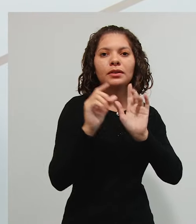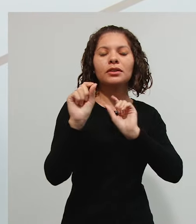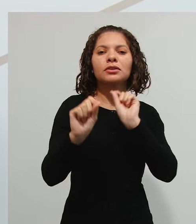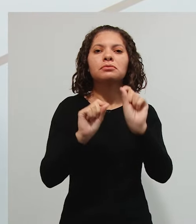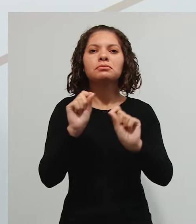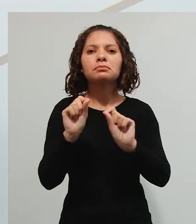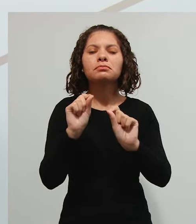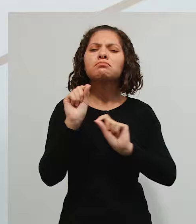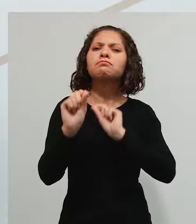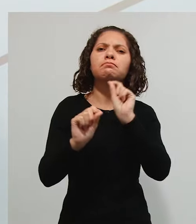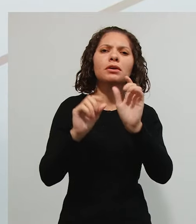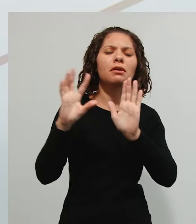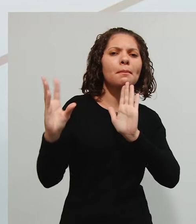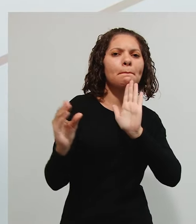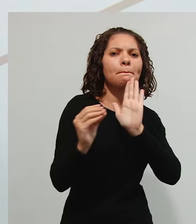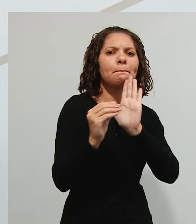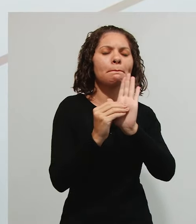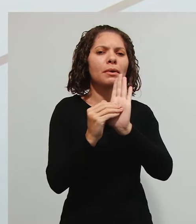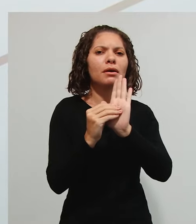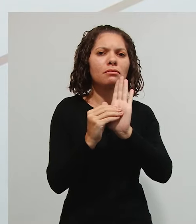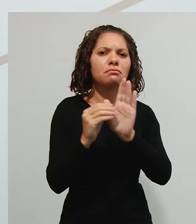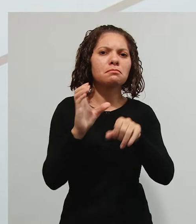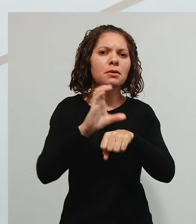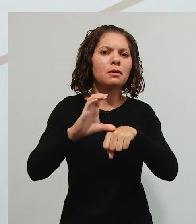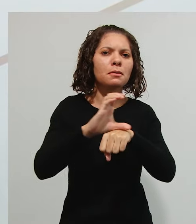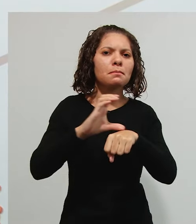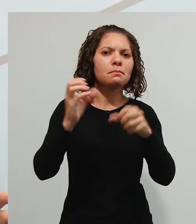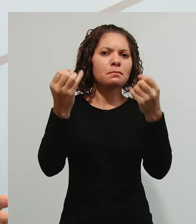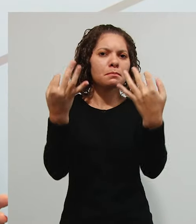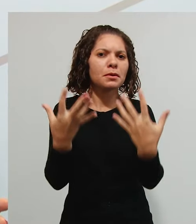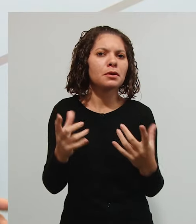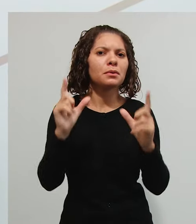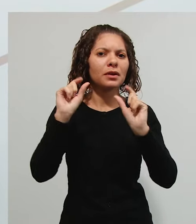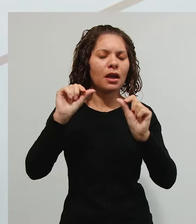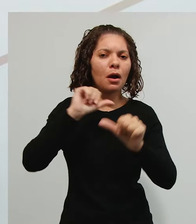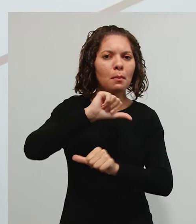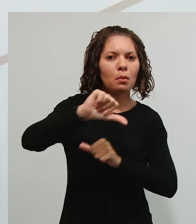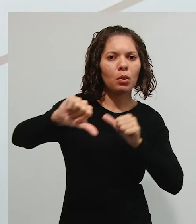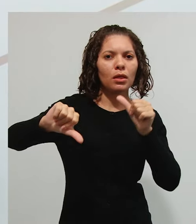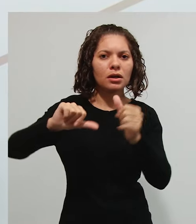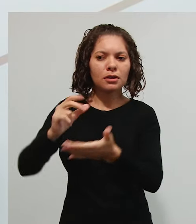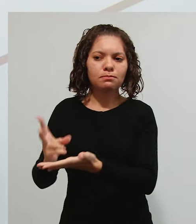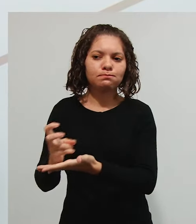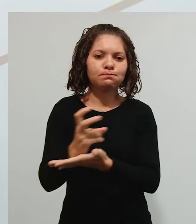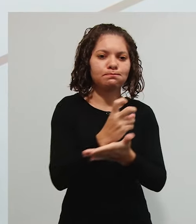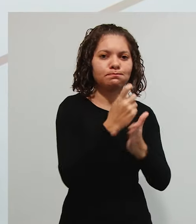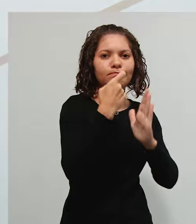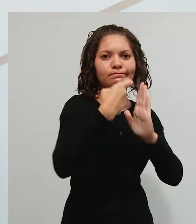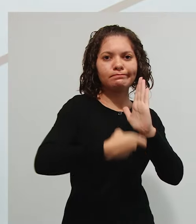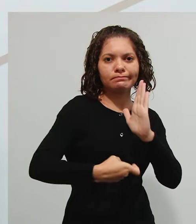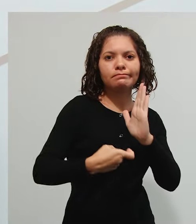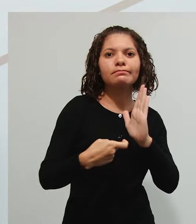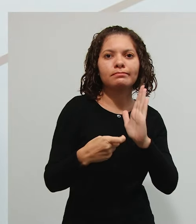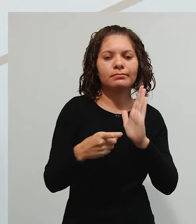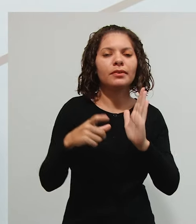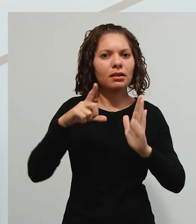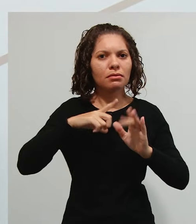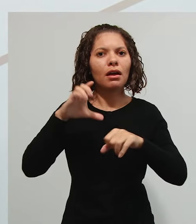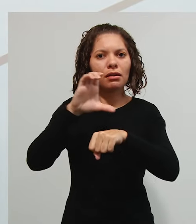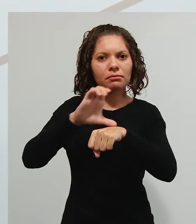essa reforma tributária então a reforma tributária ela tá lá positivada na nossa Constituição